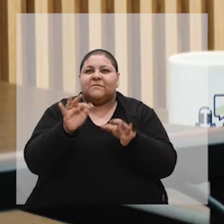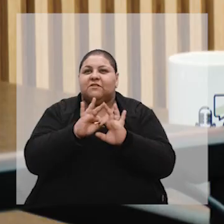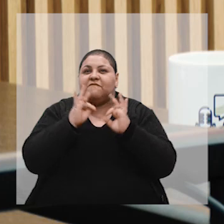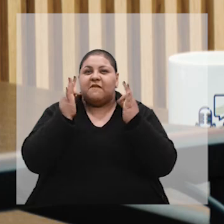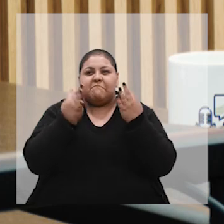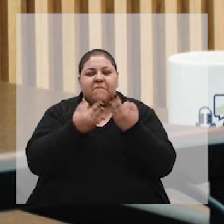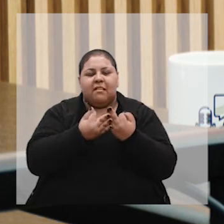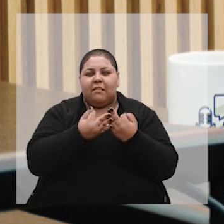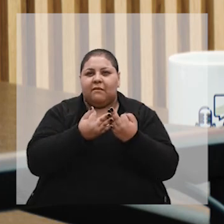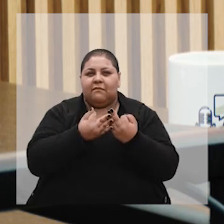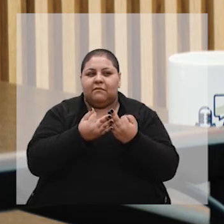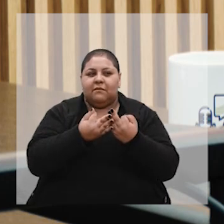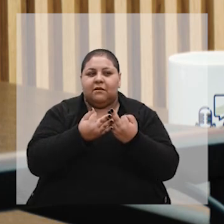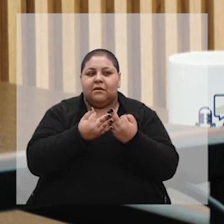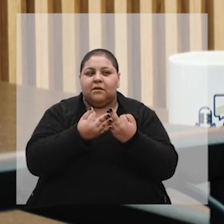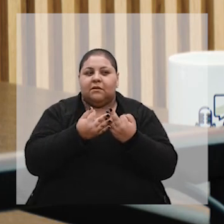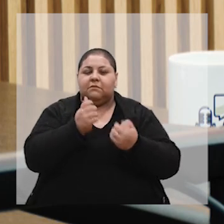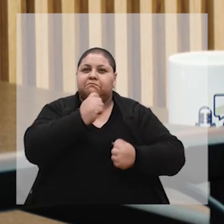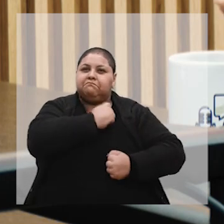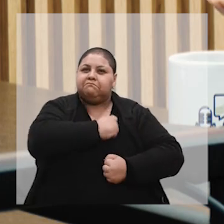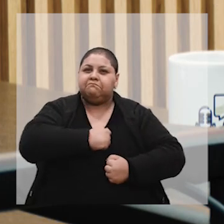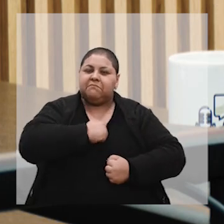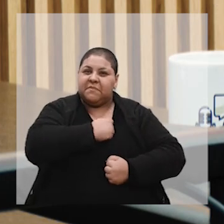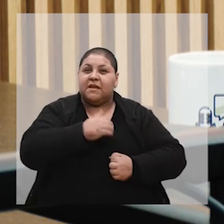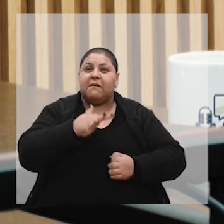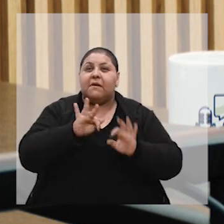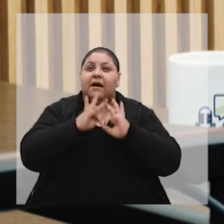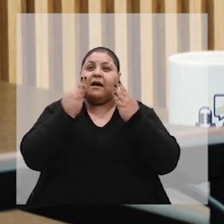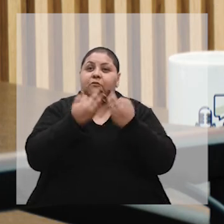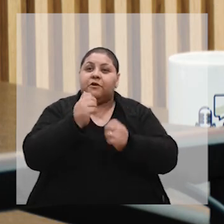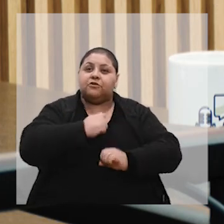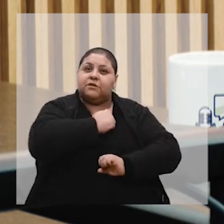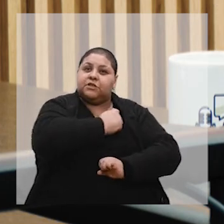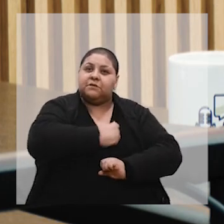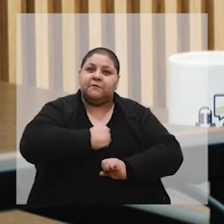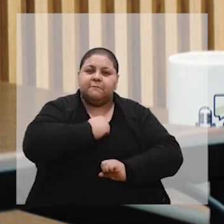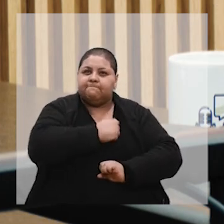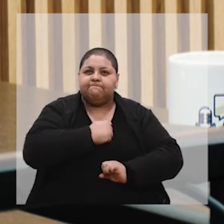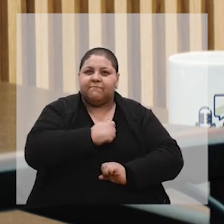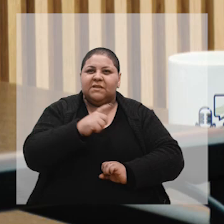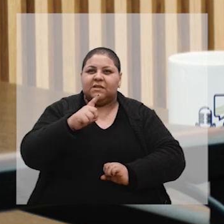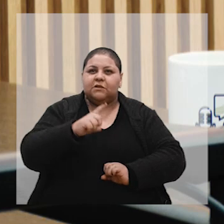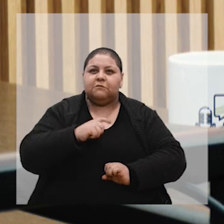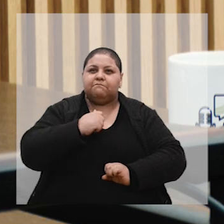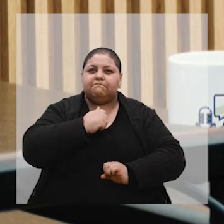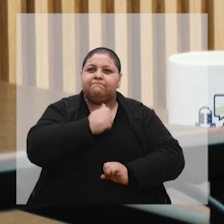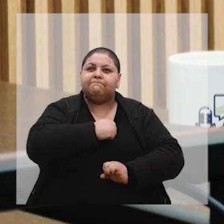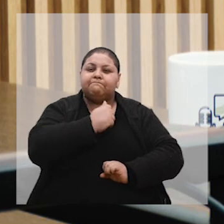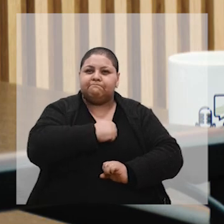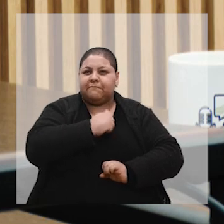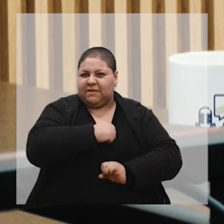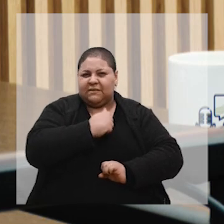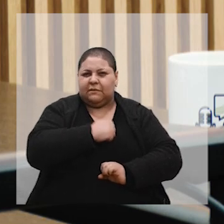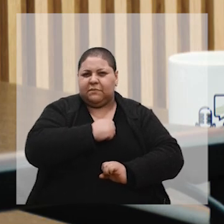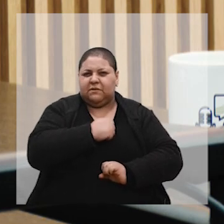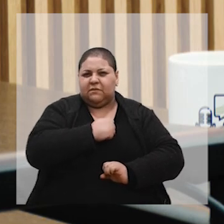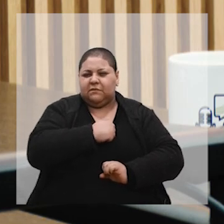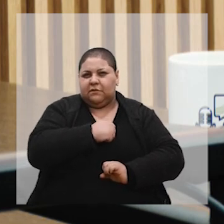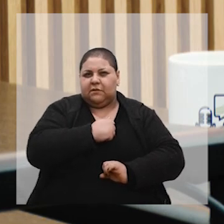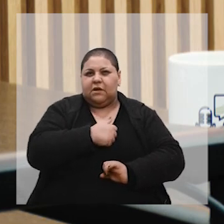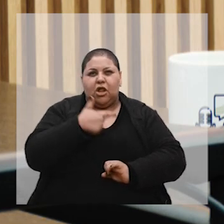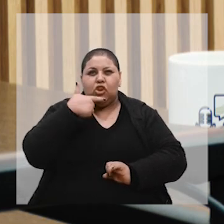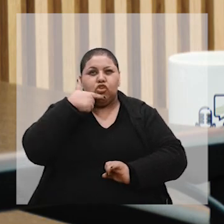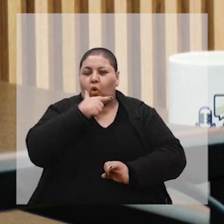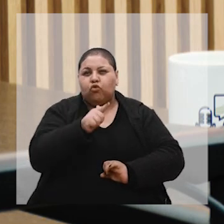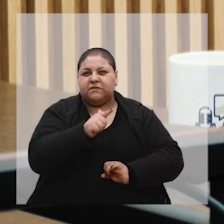família humilde, enfim, a gente nunca teve condição de bancar, porque é muito caro, enfim, não vem ao caso.